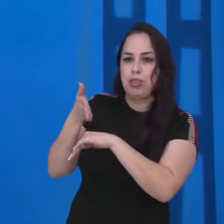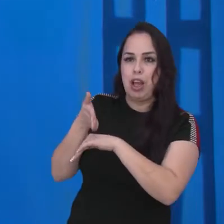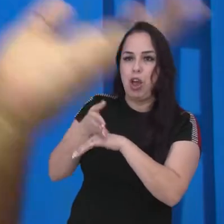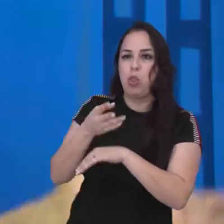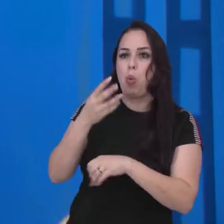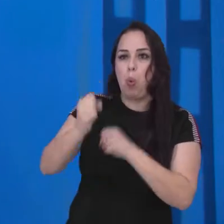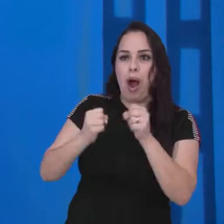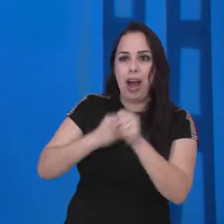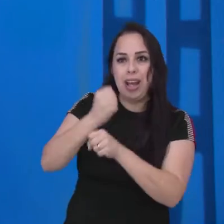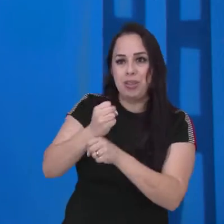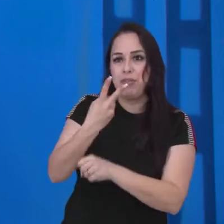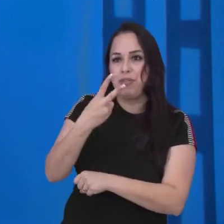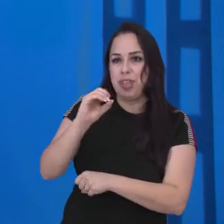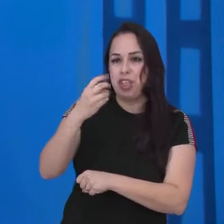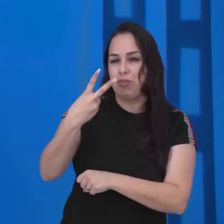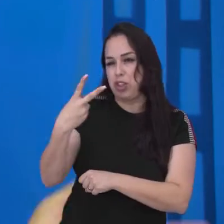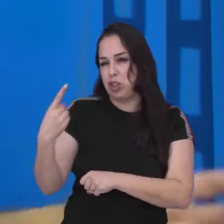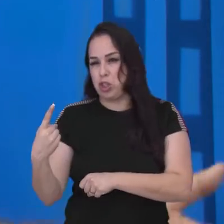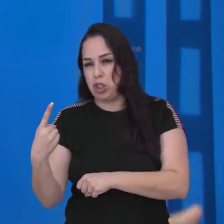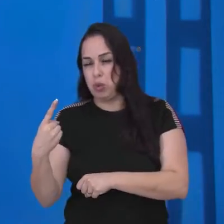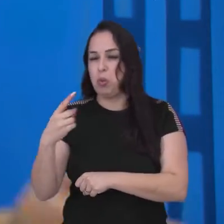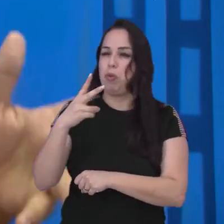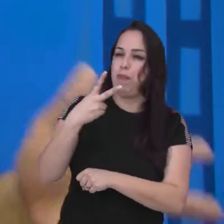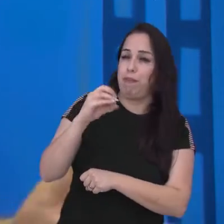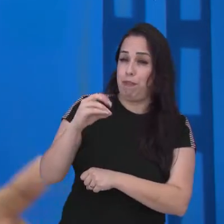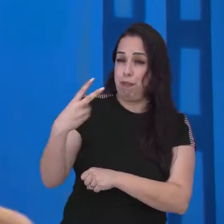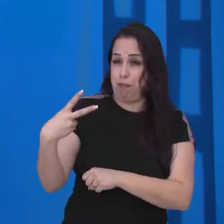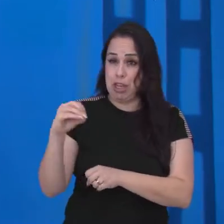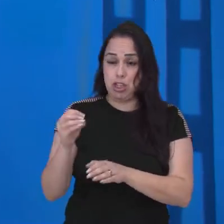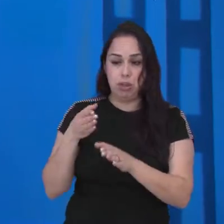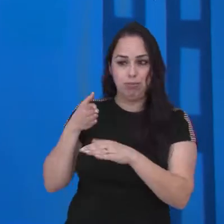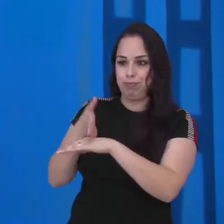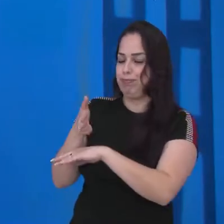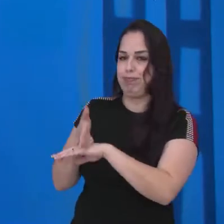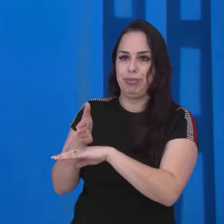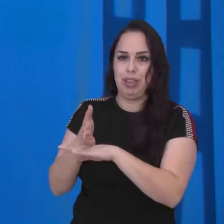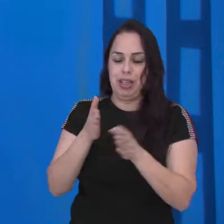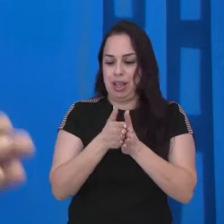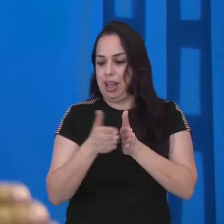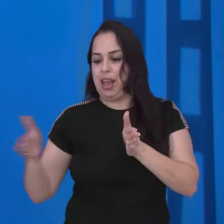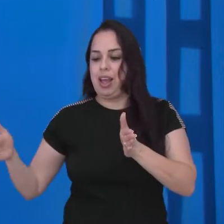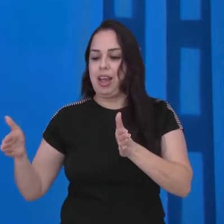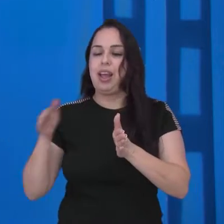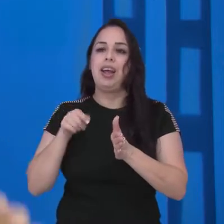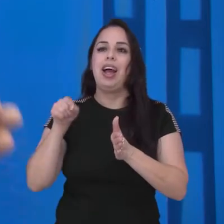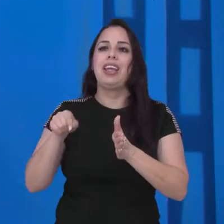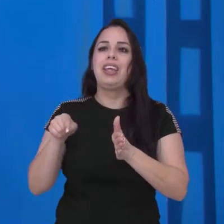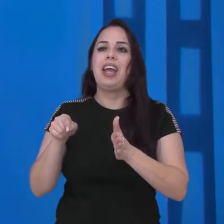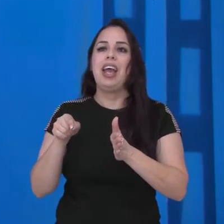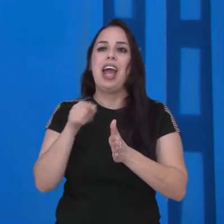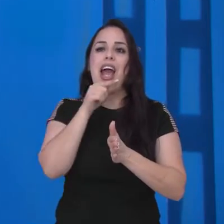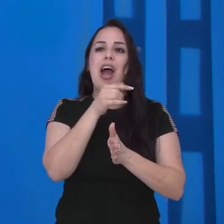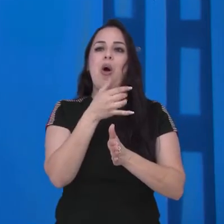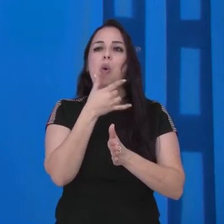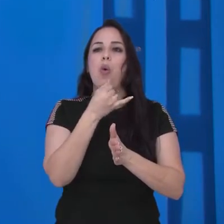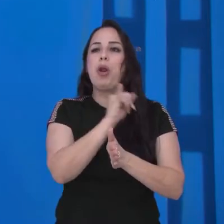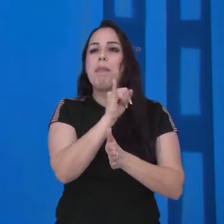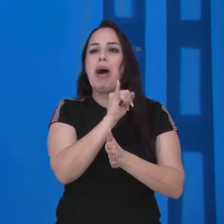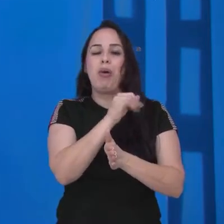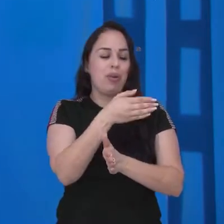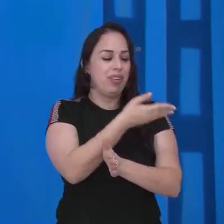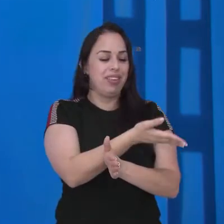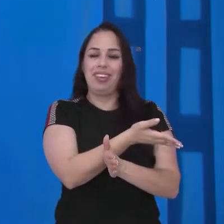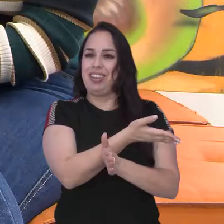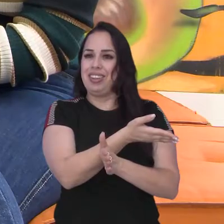começou não frequentava mais em 2020, 2021, né, 2022. Então, essa geração que frequenta agora eram os irmãos